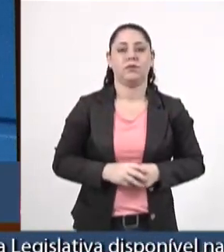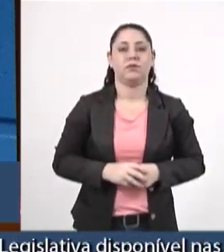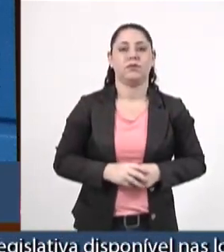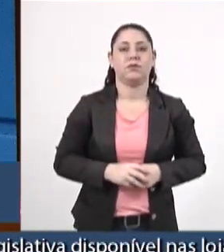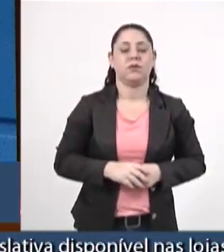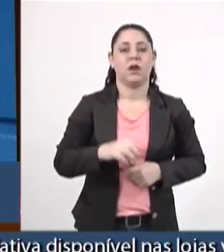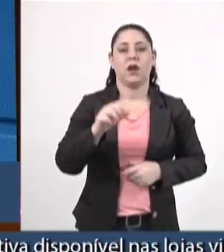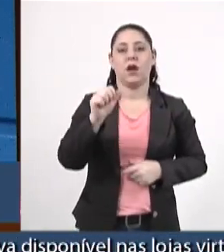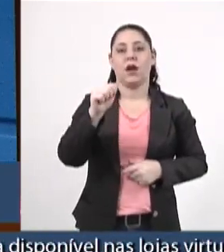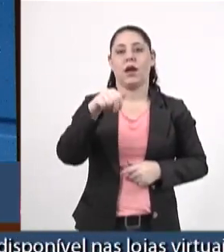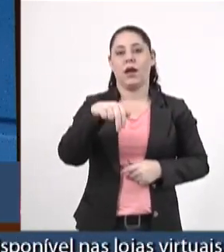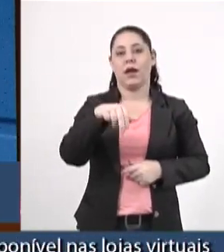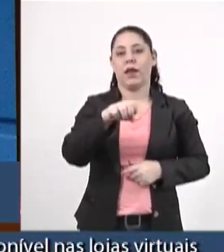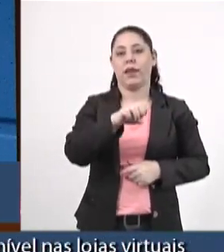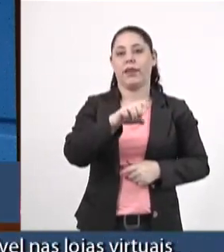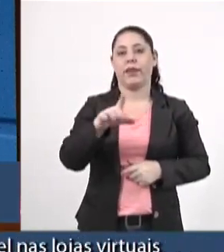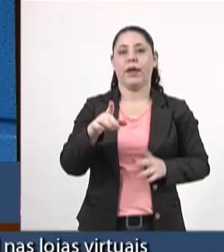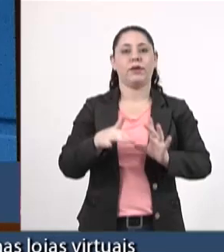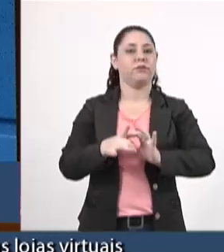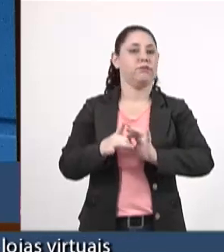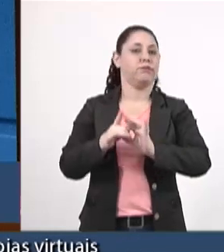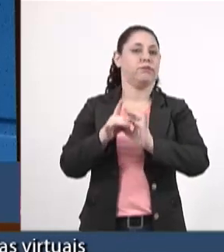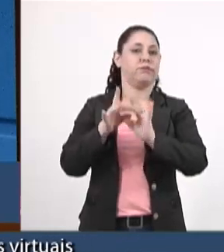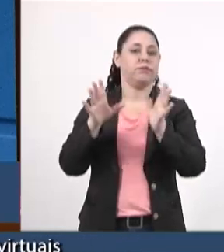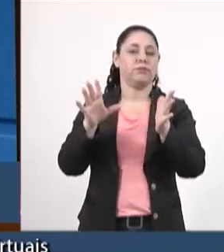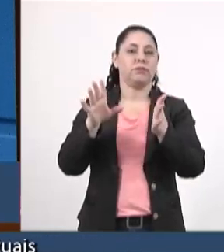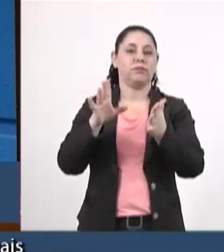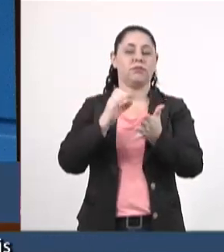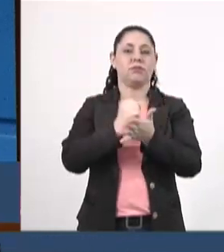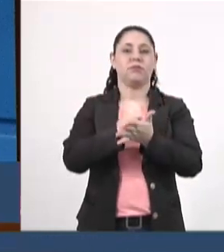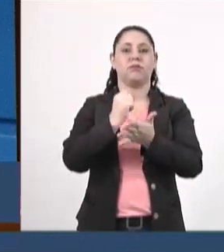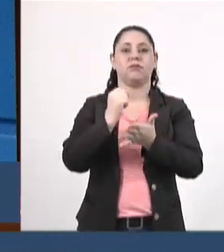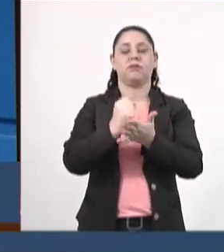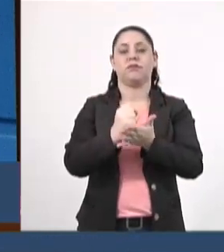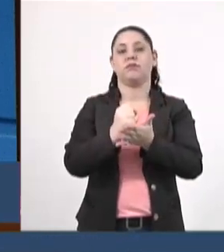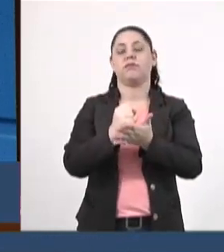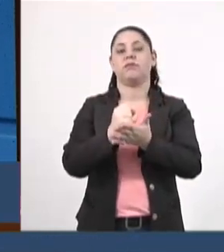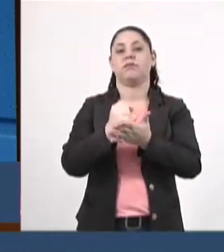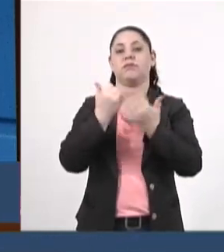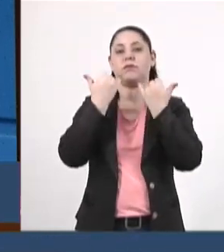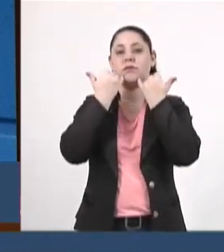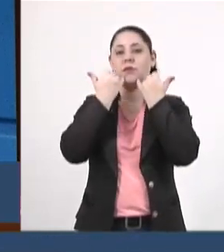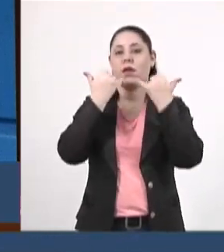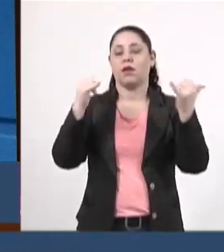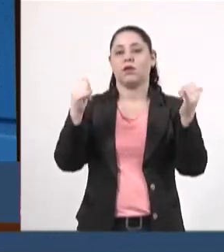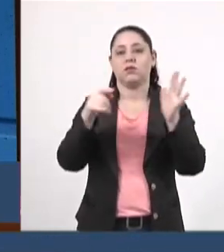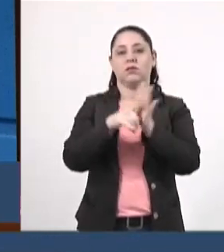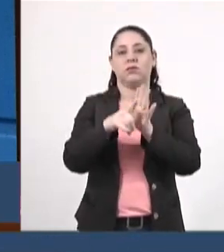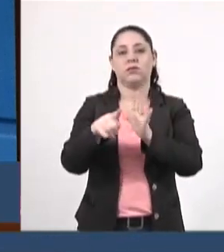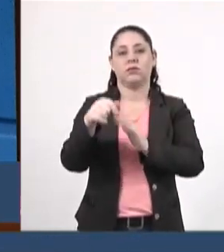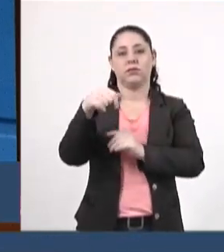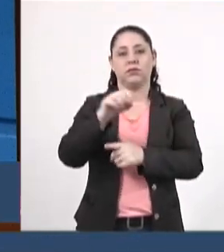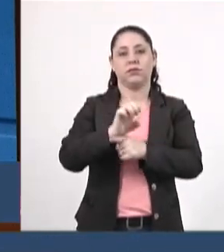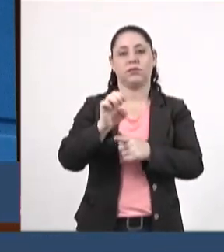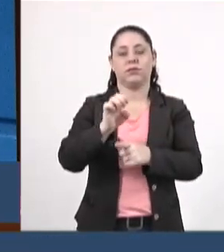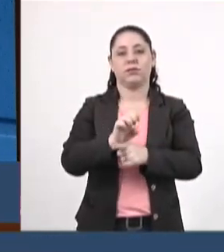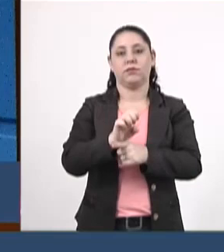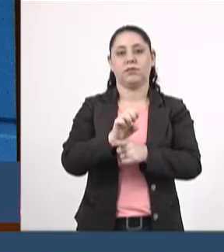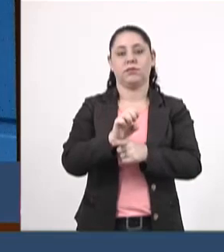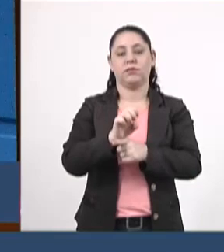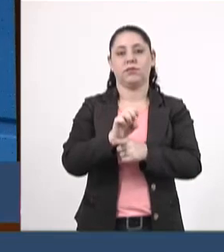A ANEEL permitiu ontem, né, foi publicado, que a energia elétrica aqui no nosso estado, para